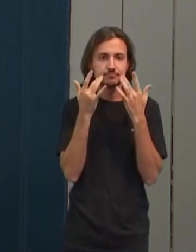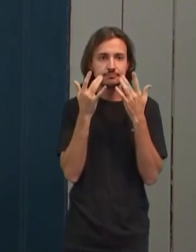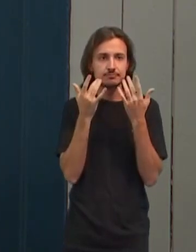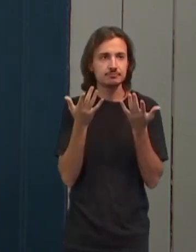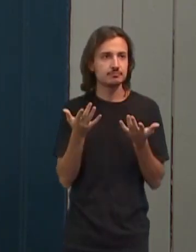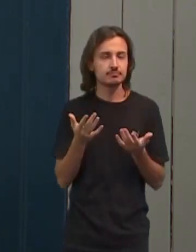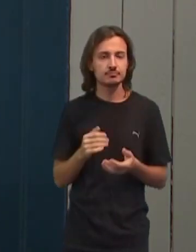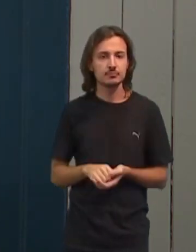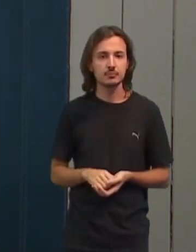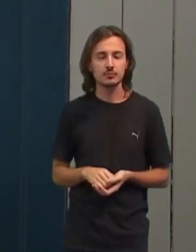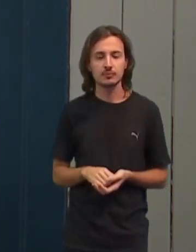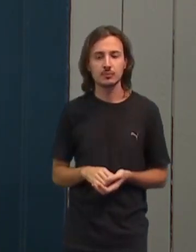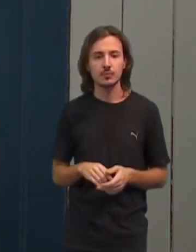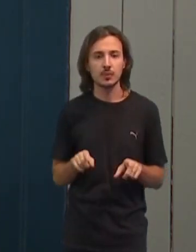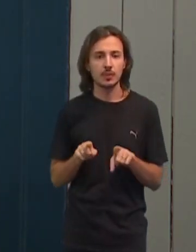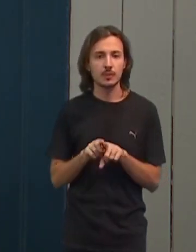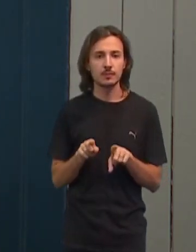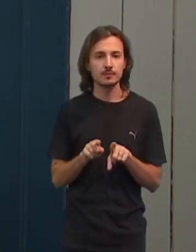caracterizando-se